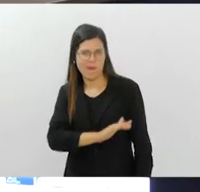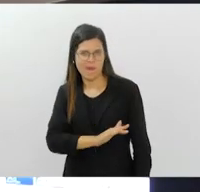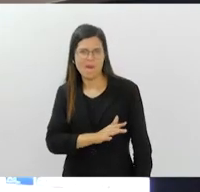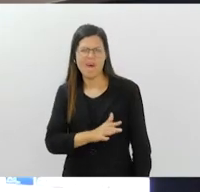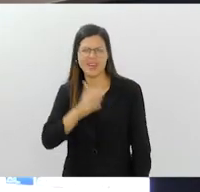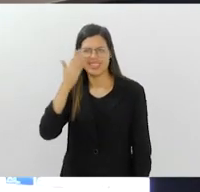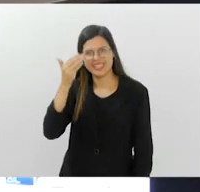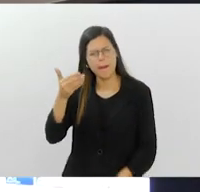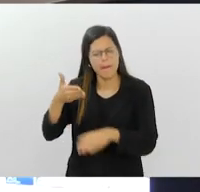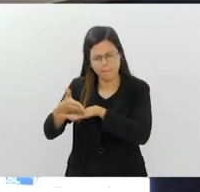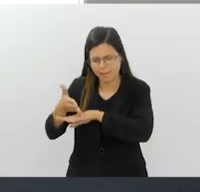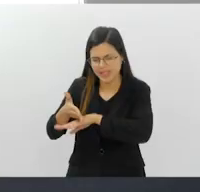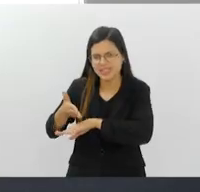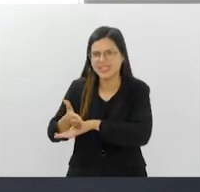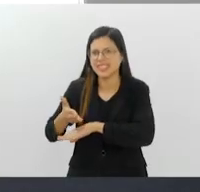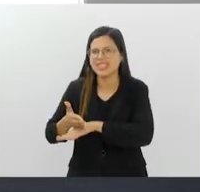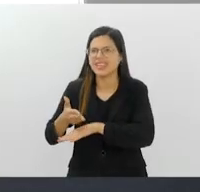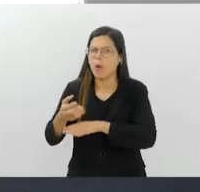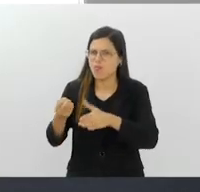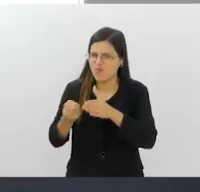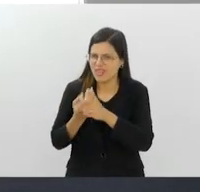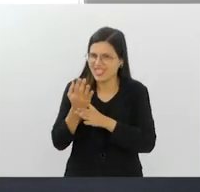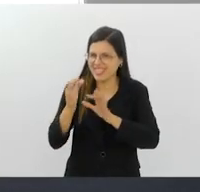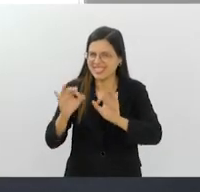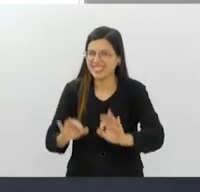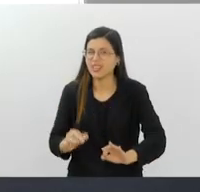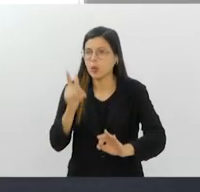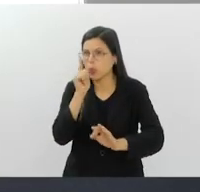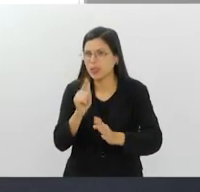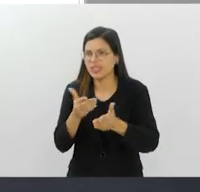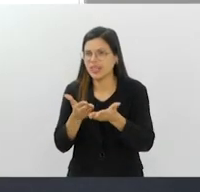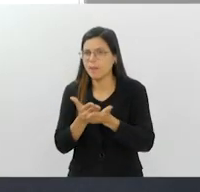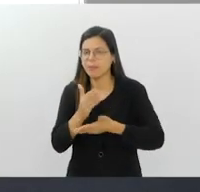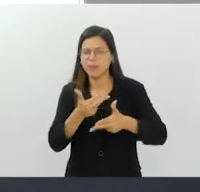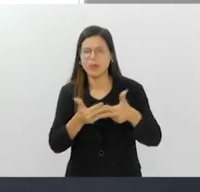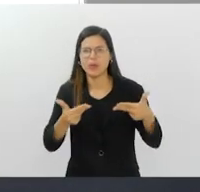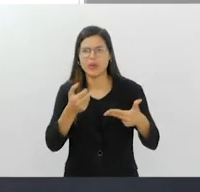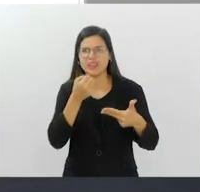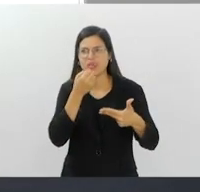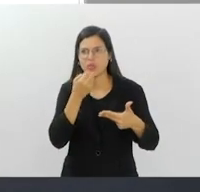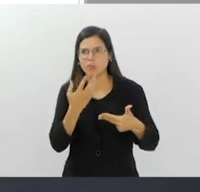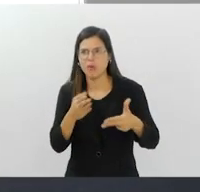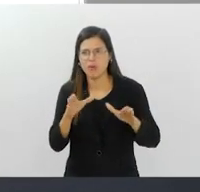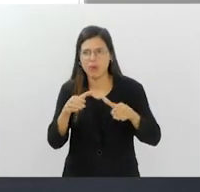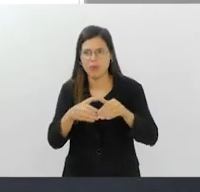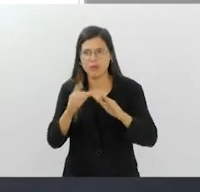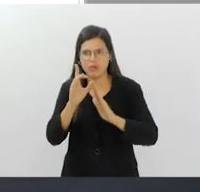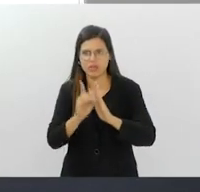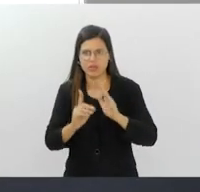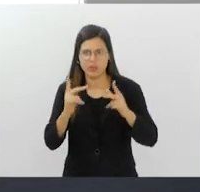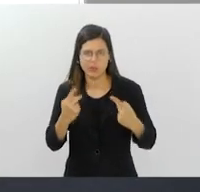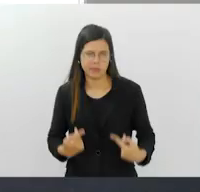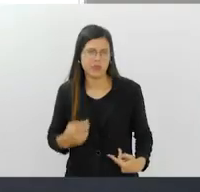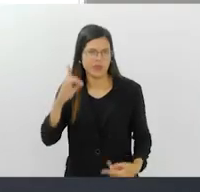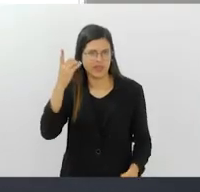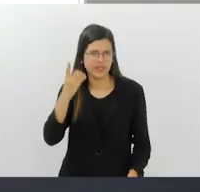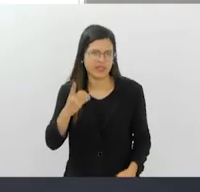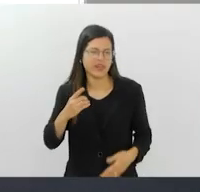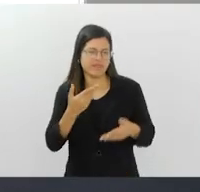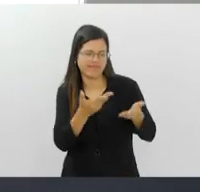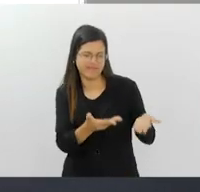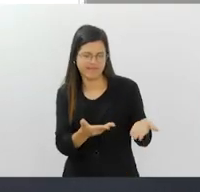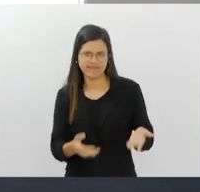conta comigo a gente sempre dá quórum e consegue aprovar coisas boas na comissão de direitos humanos Dani palavra sua